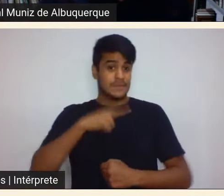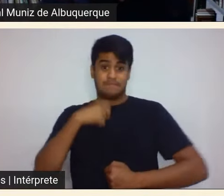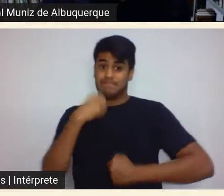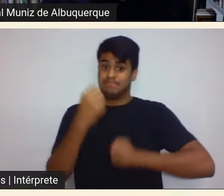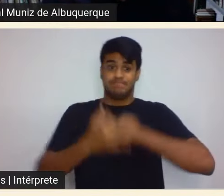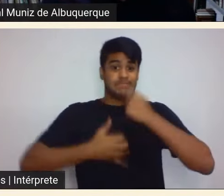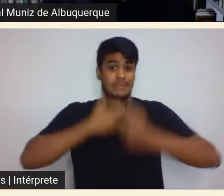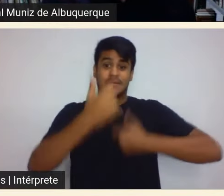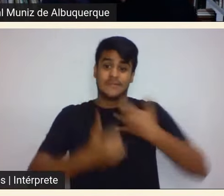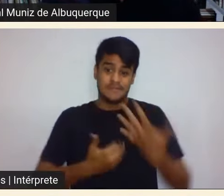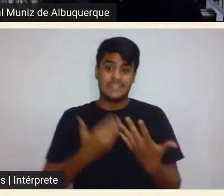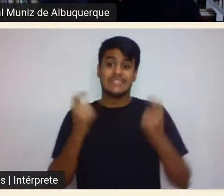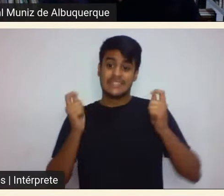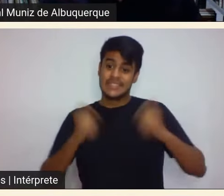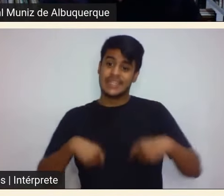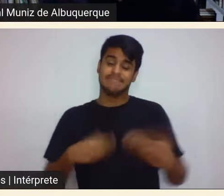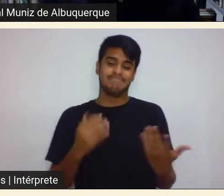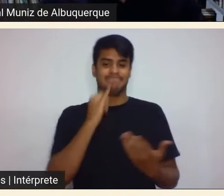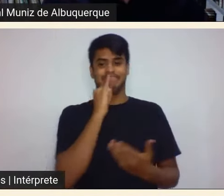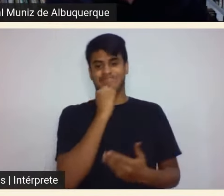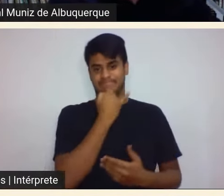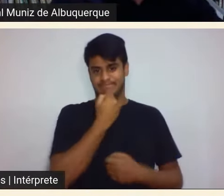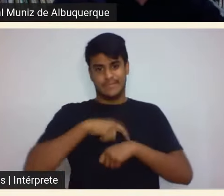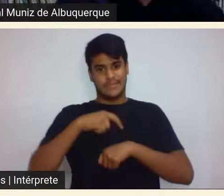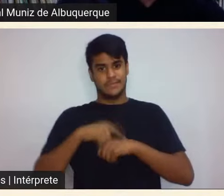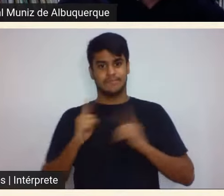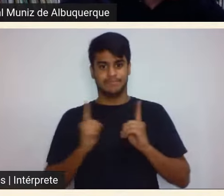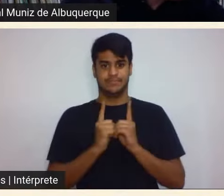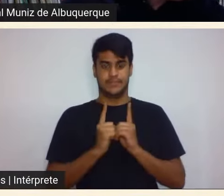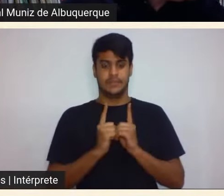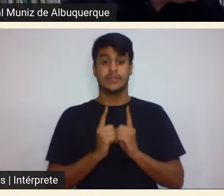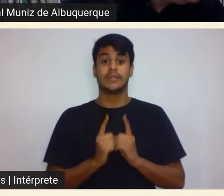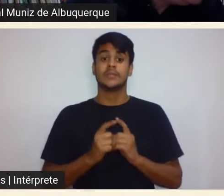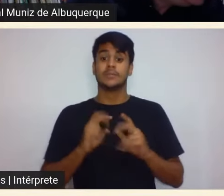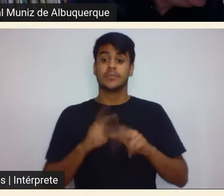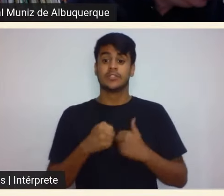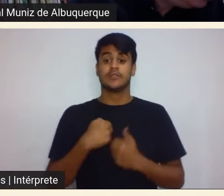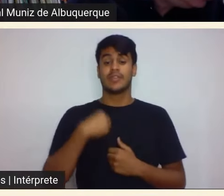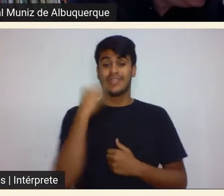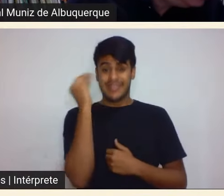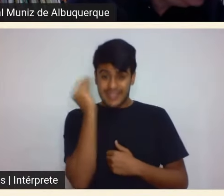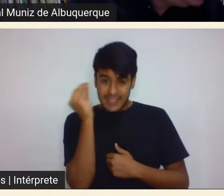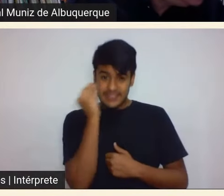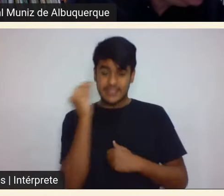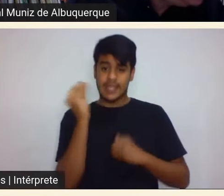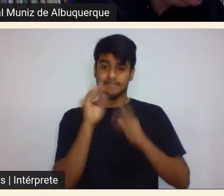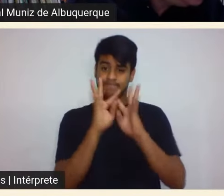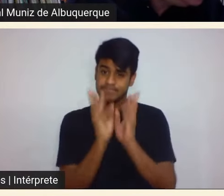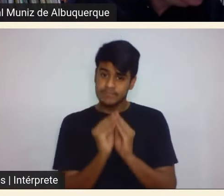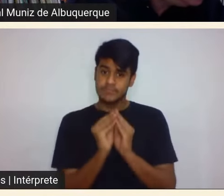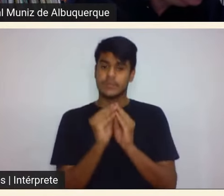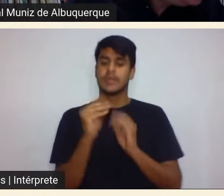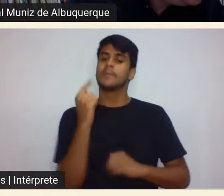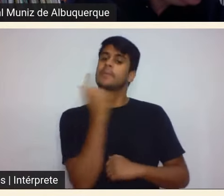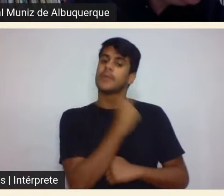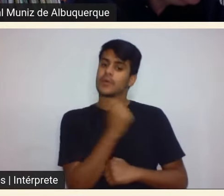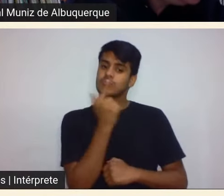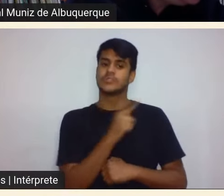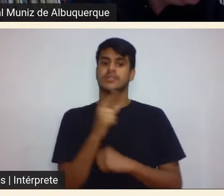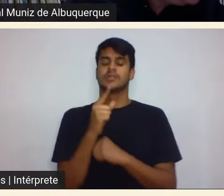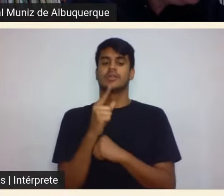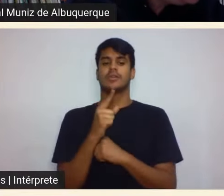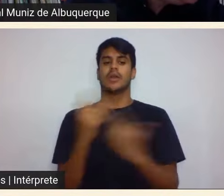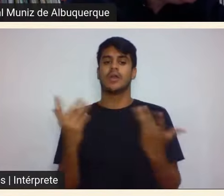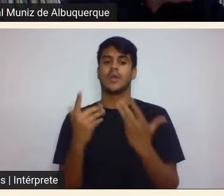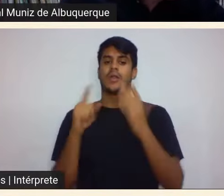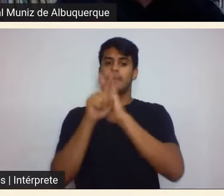se abrindo. E eu agora vou tentar afunilar, né, um caminho para costurar, apresentar, dividir com